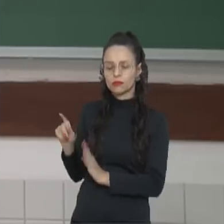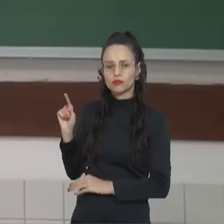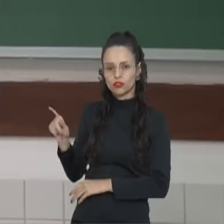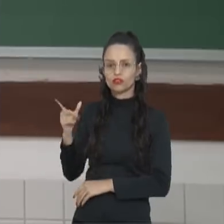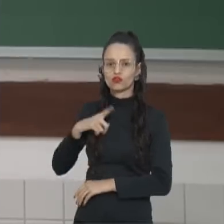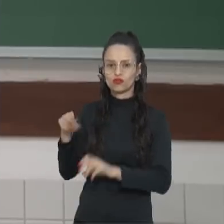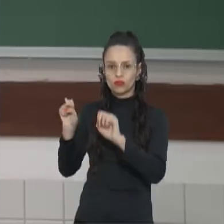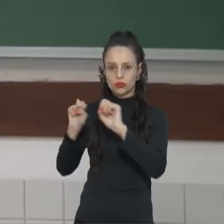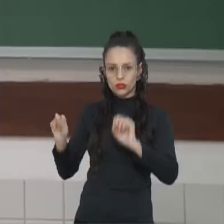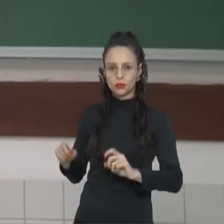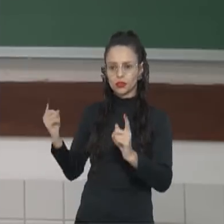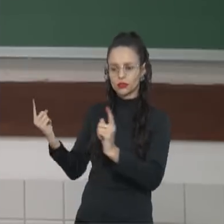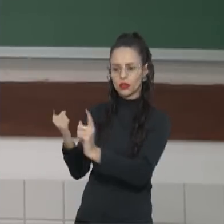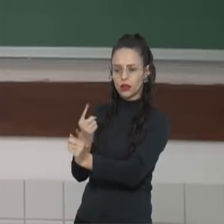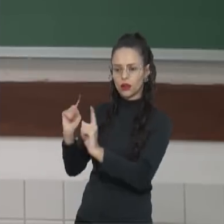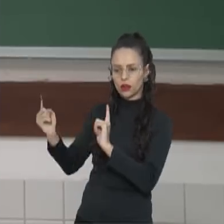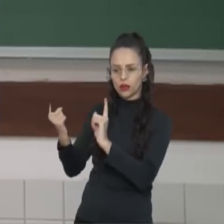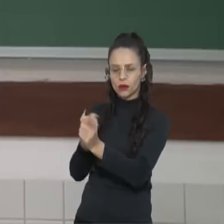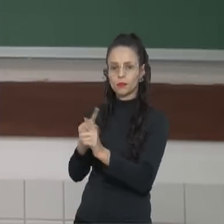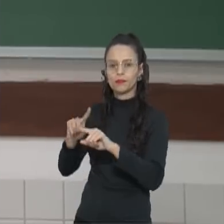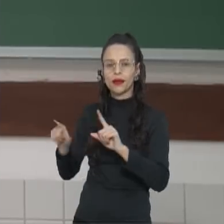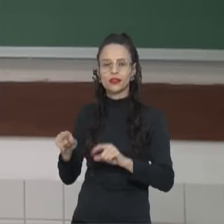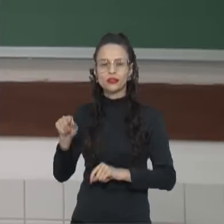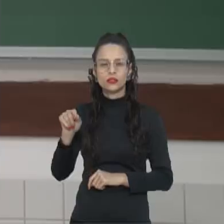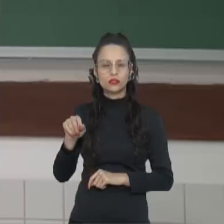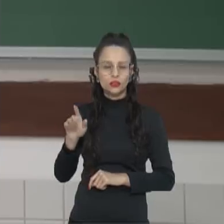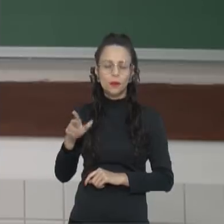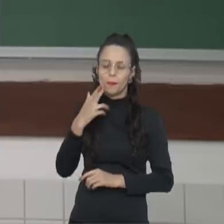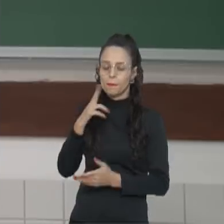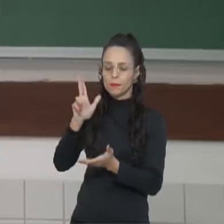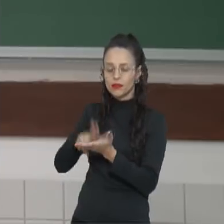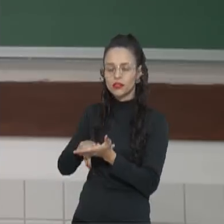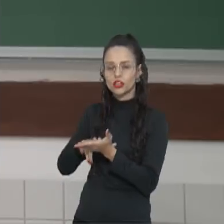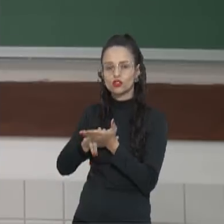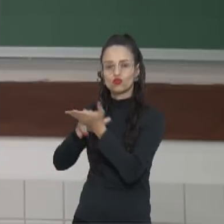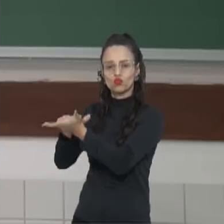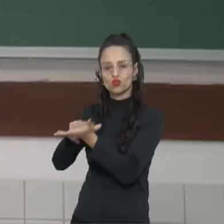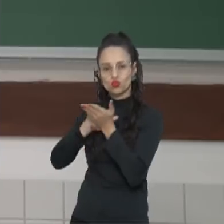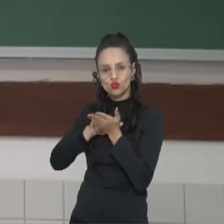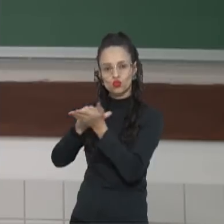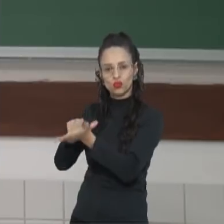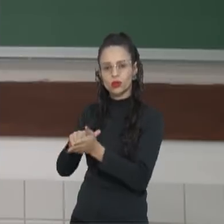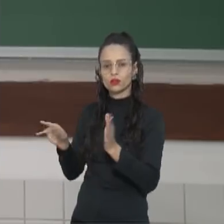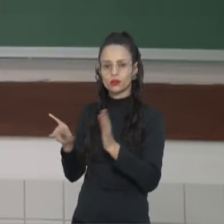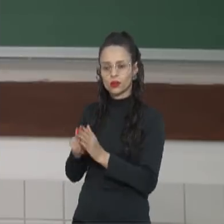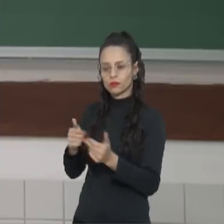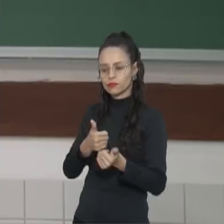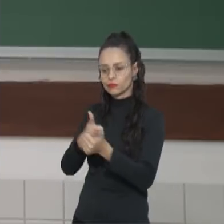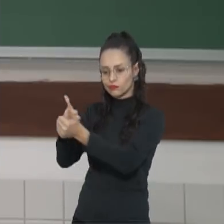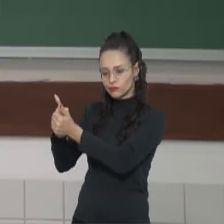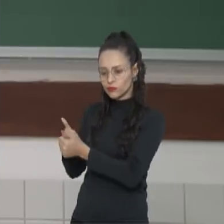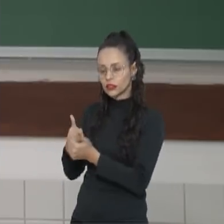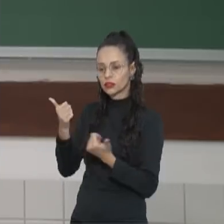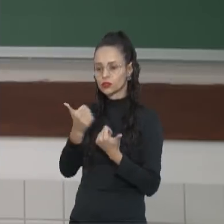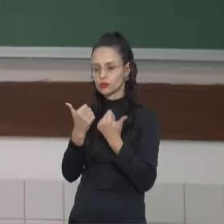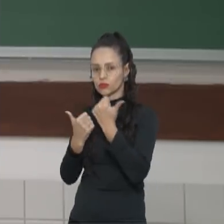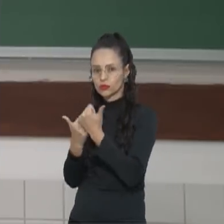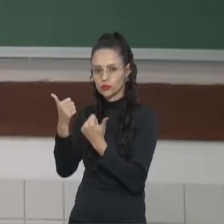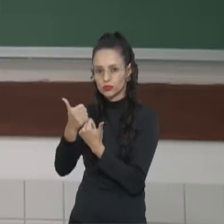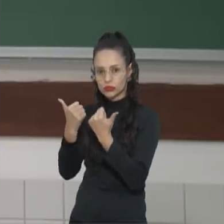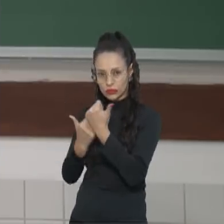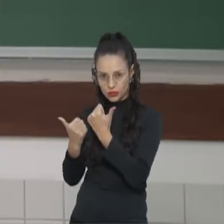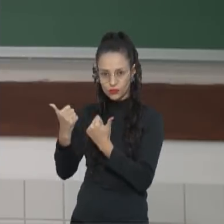esse sistema de troca, mas aí com cavalo, né? Com um sistema de mensagem, onde havia também os mensageiros persas que faziam essa substituição,